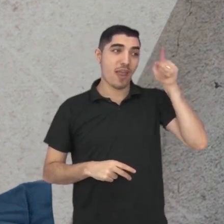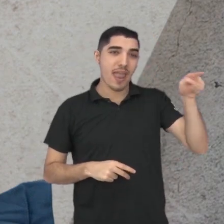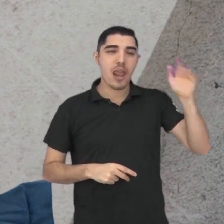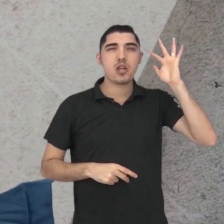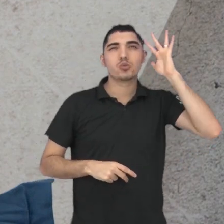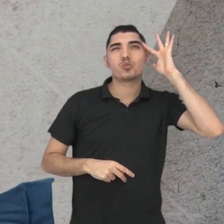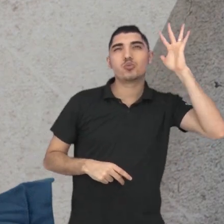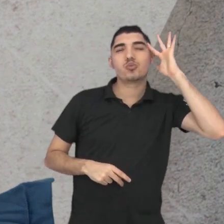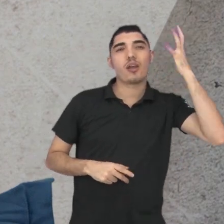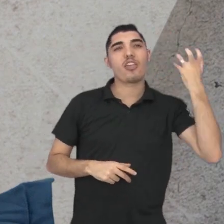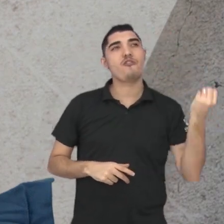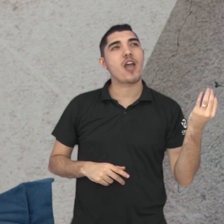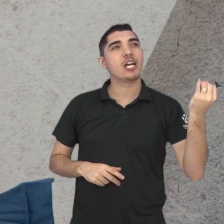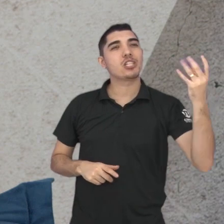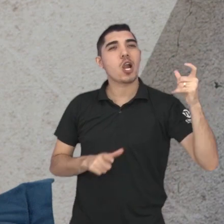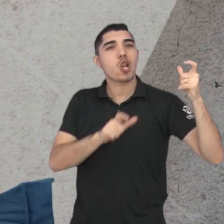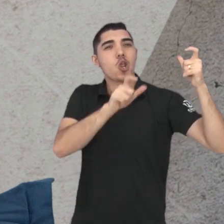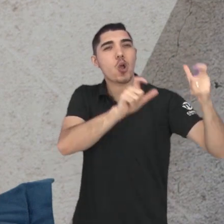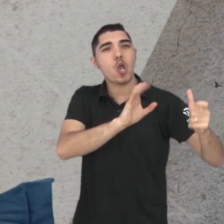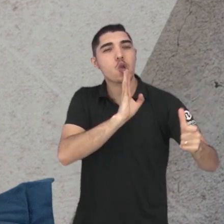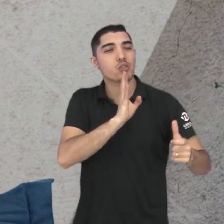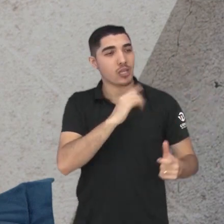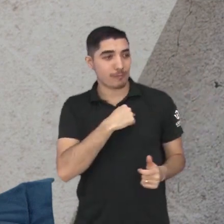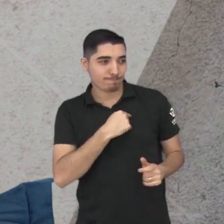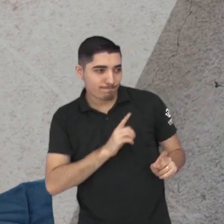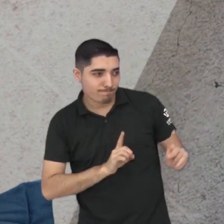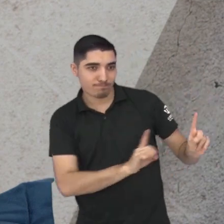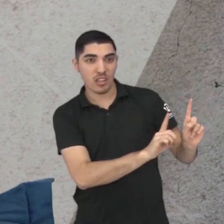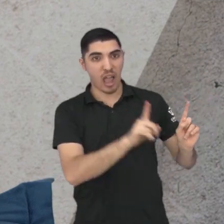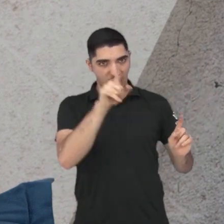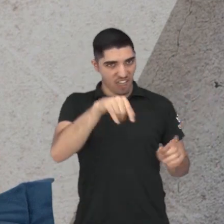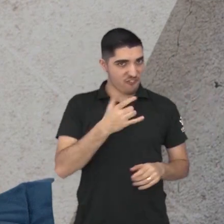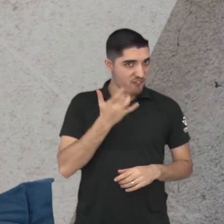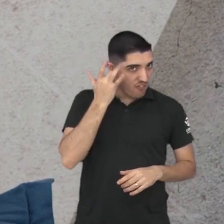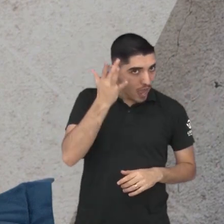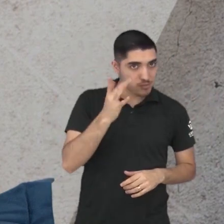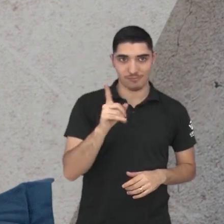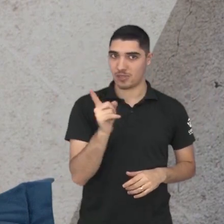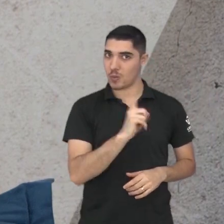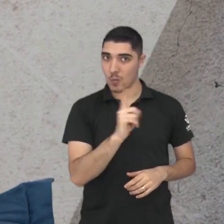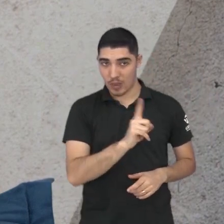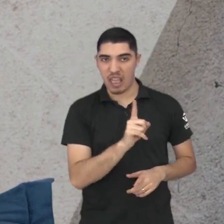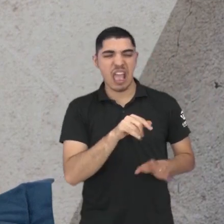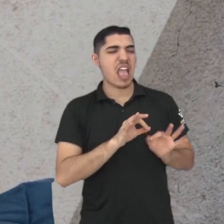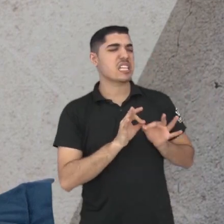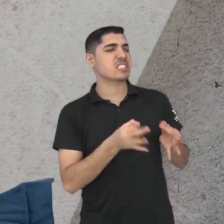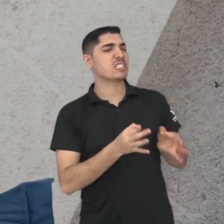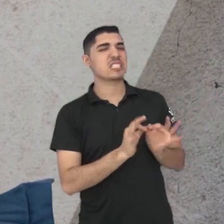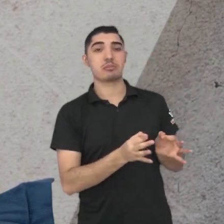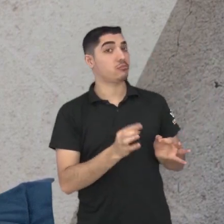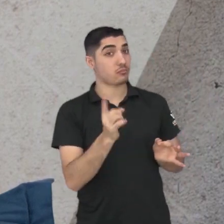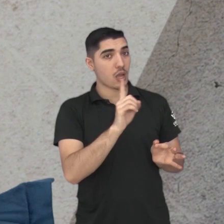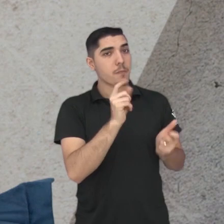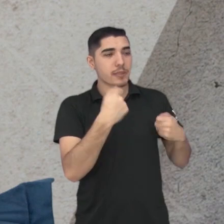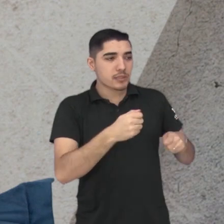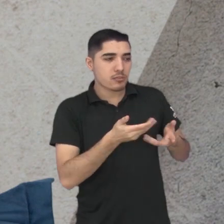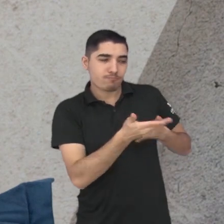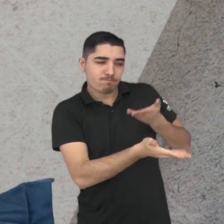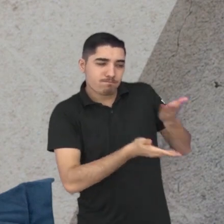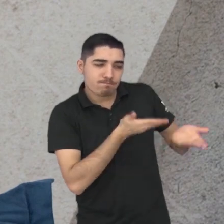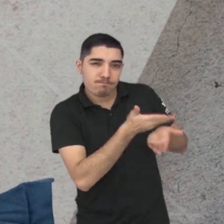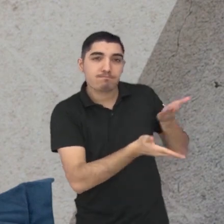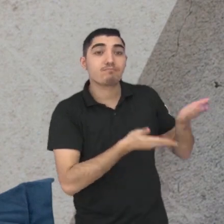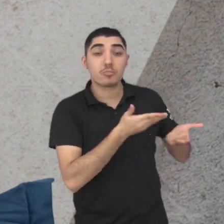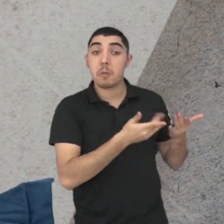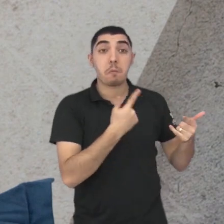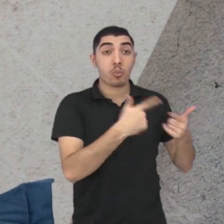sonham com aquele momento, sonham de chegar naquele destino. Então não é tão simples quando a gente lida com sonhos. A gente tem que tratar muito